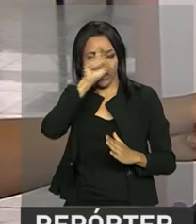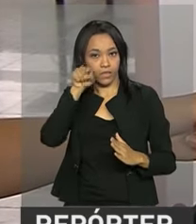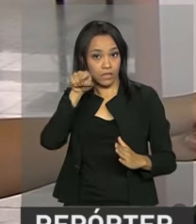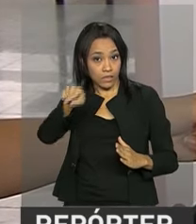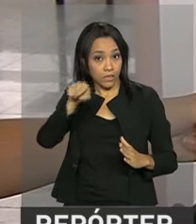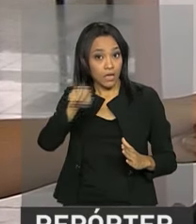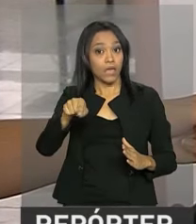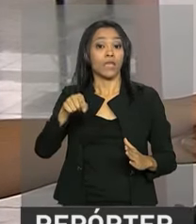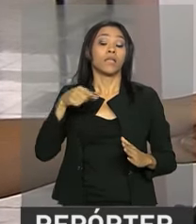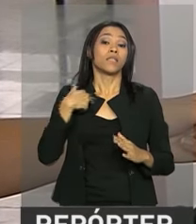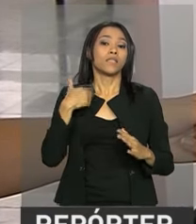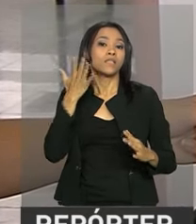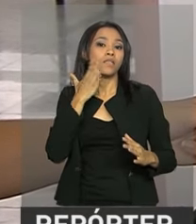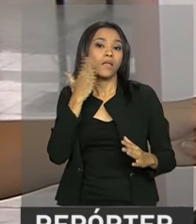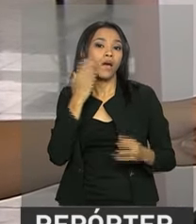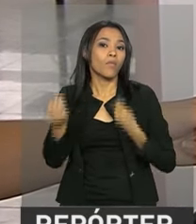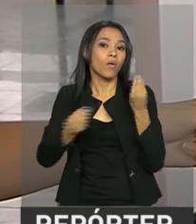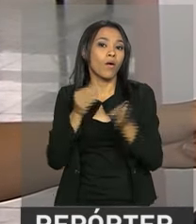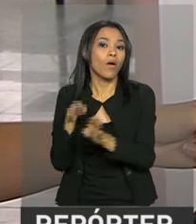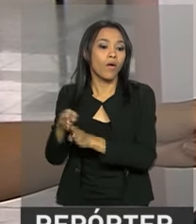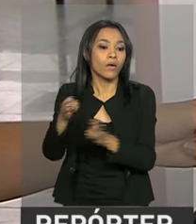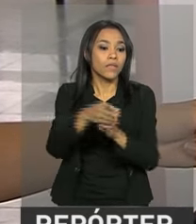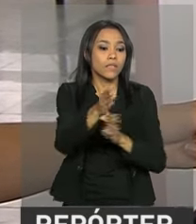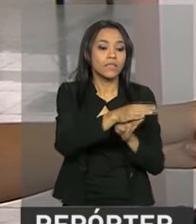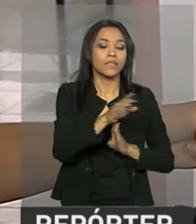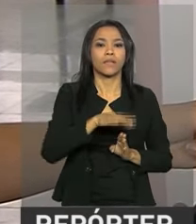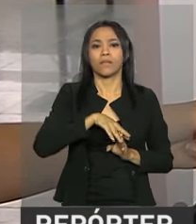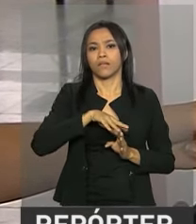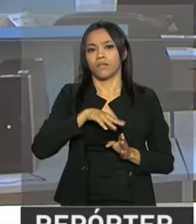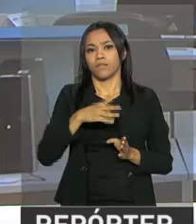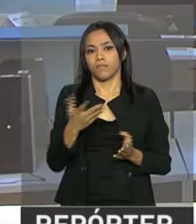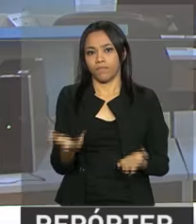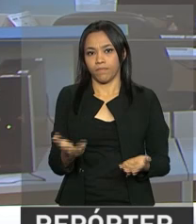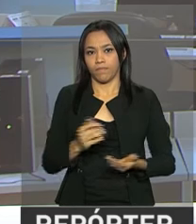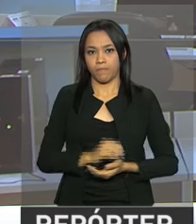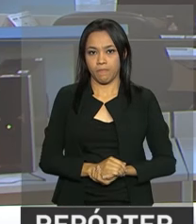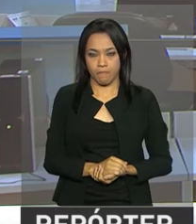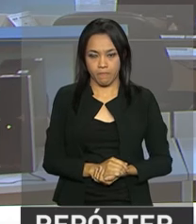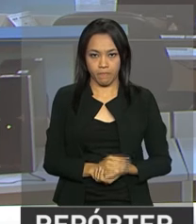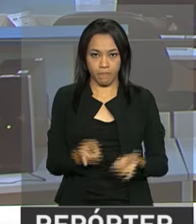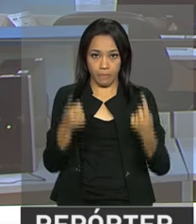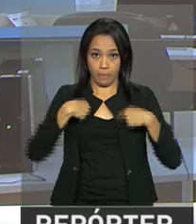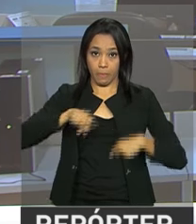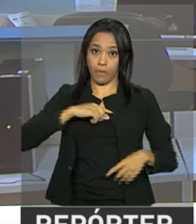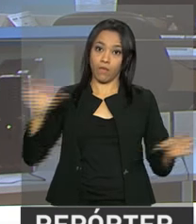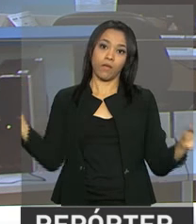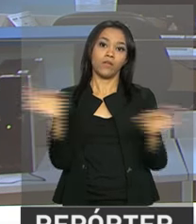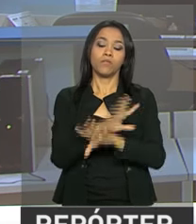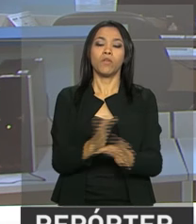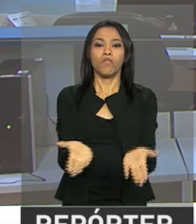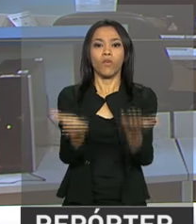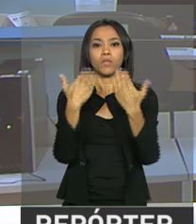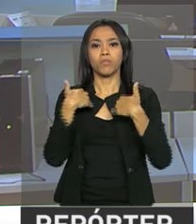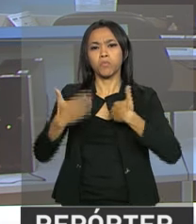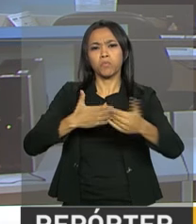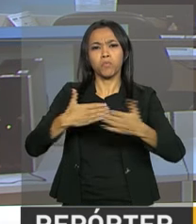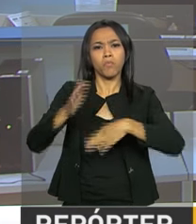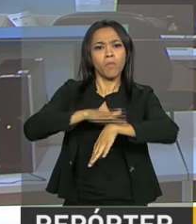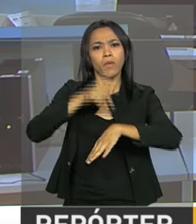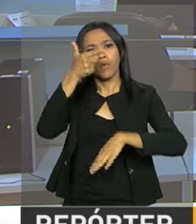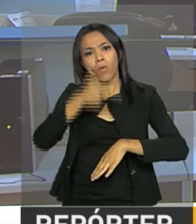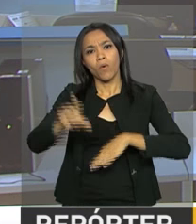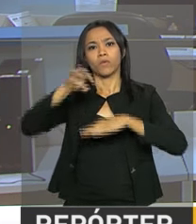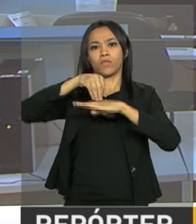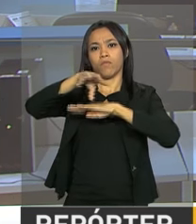rede funcione melhor de atenção primária, secundária, terciária. E nós ficamos por aqui. Voltamos a qualquer momento com